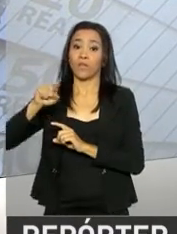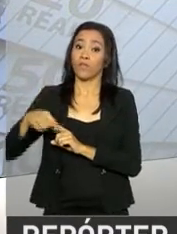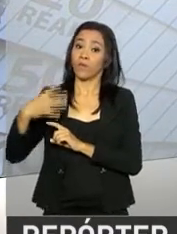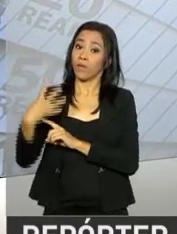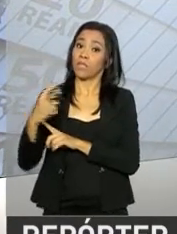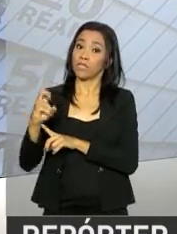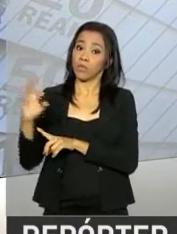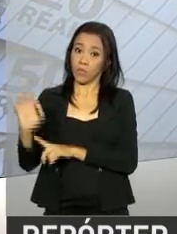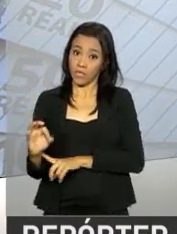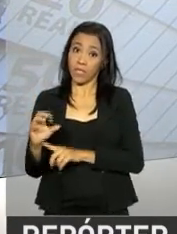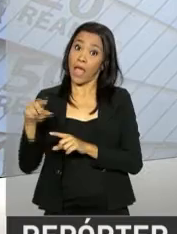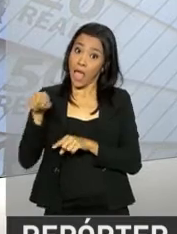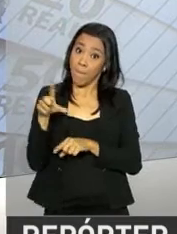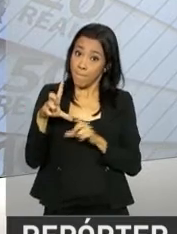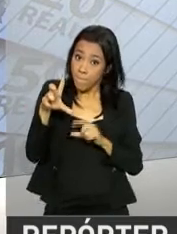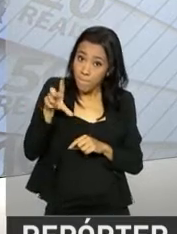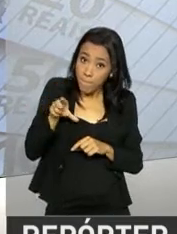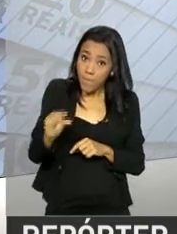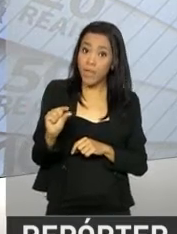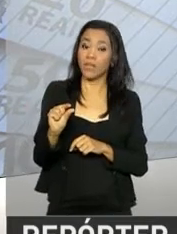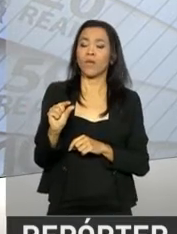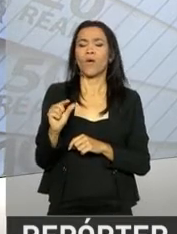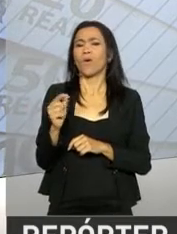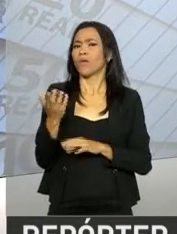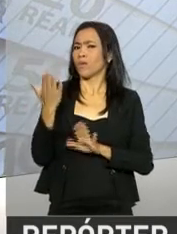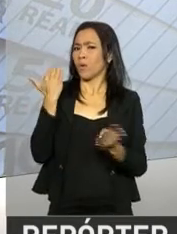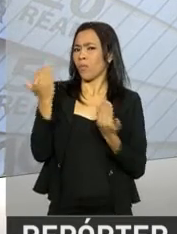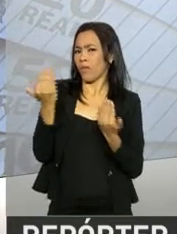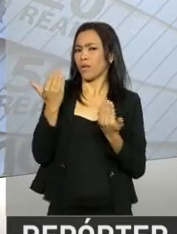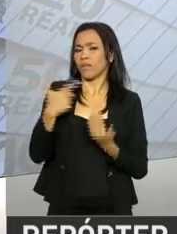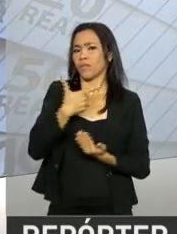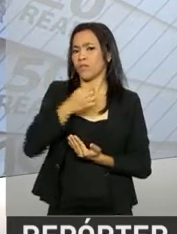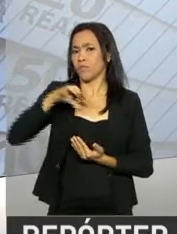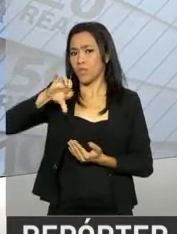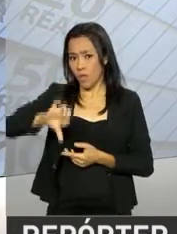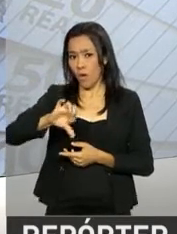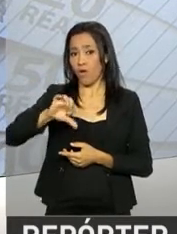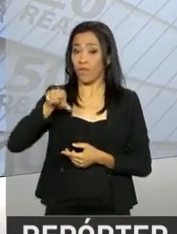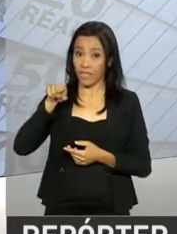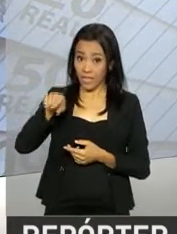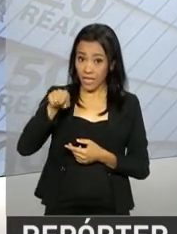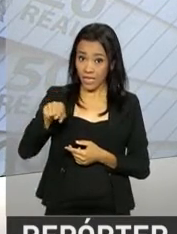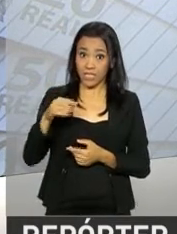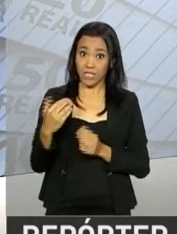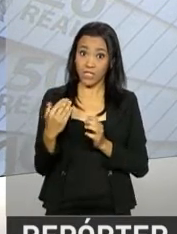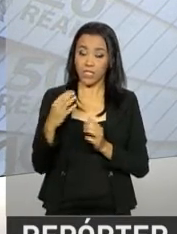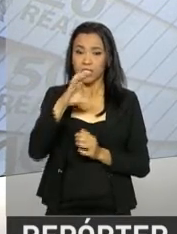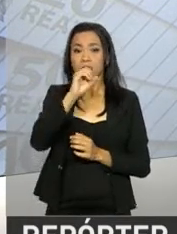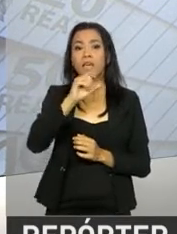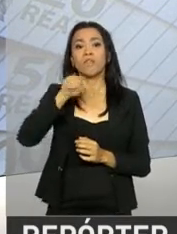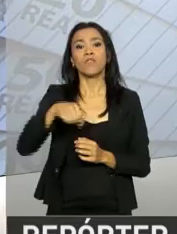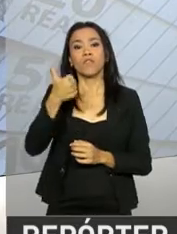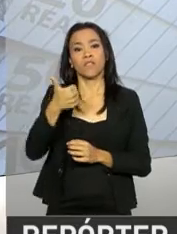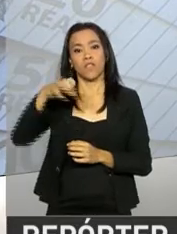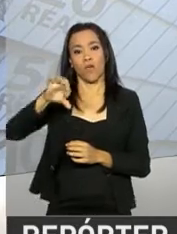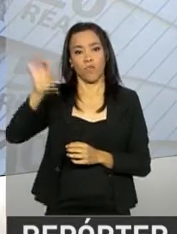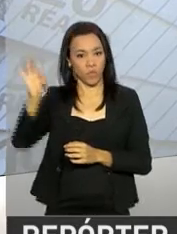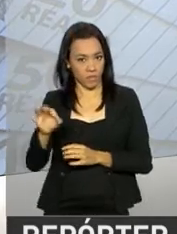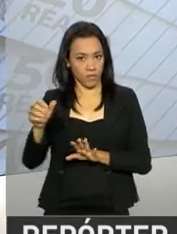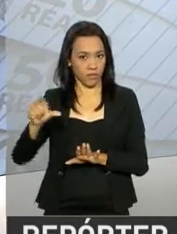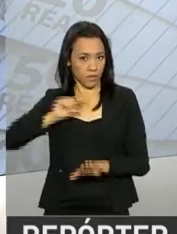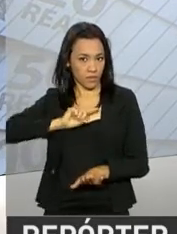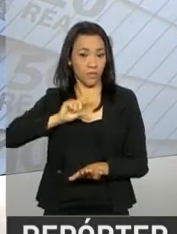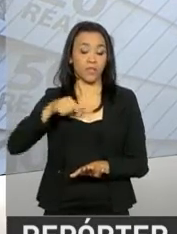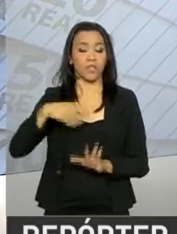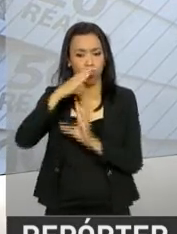por cento é a menor taxa para um mês de setembro desde 2009 quando esse índice chegou a 0,19 por cento no acumulado